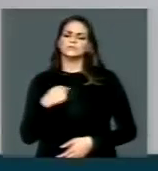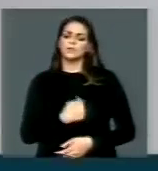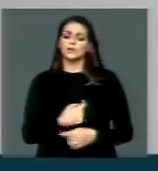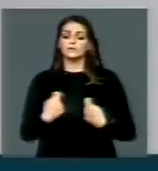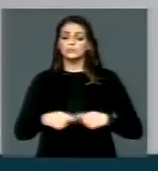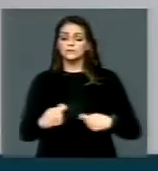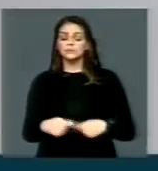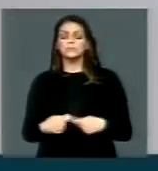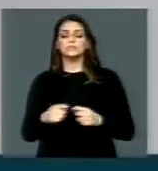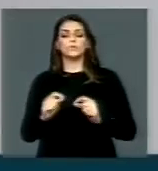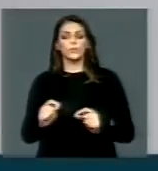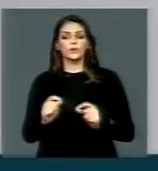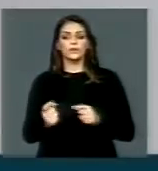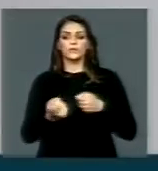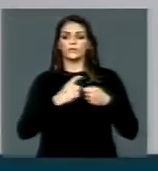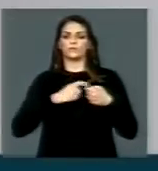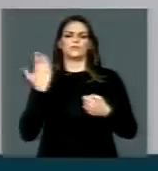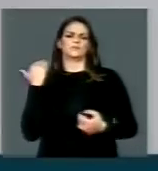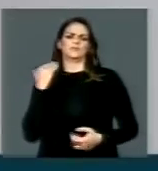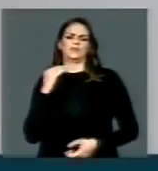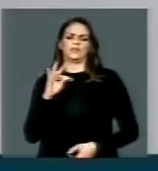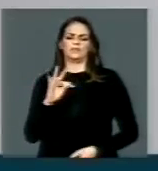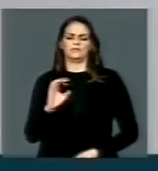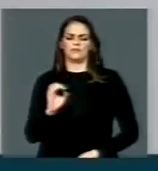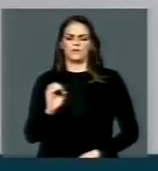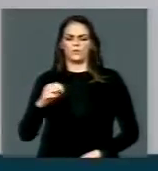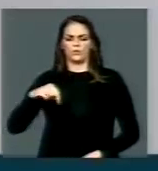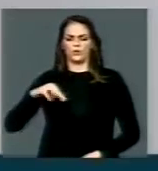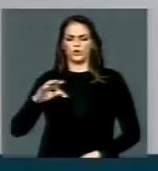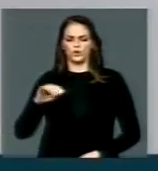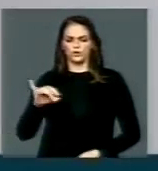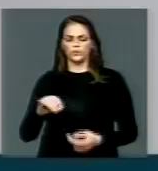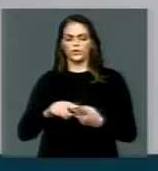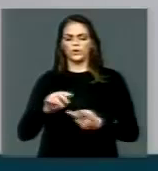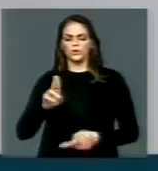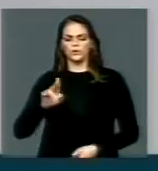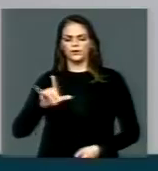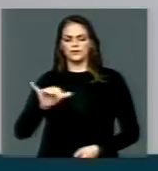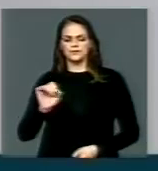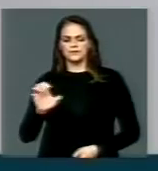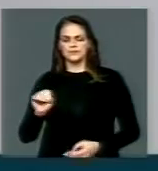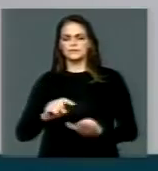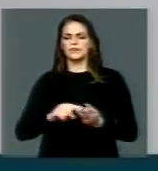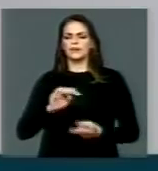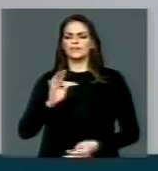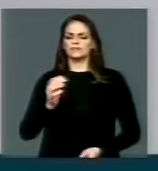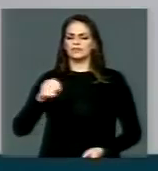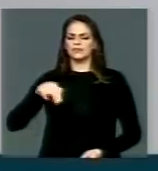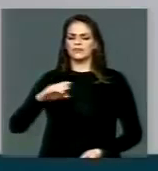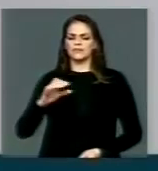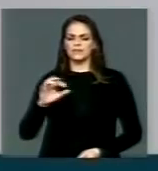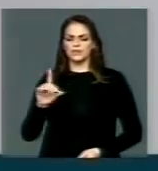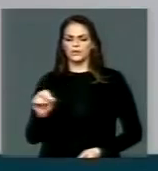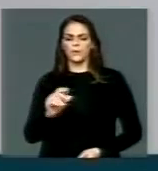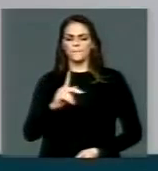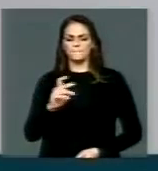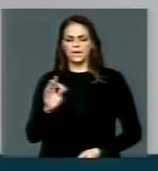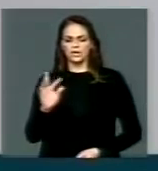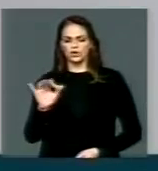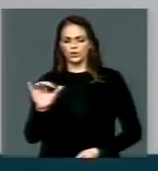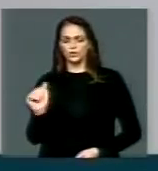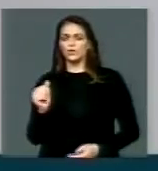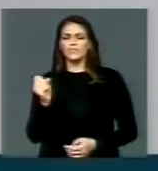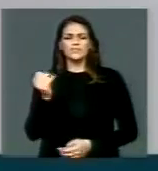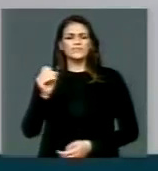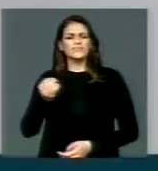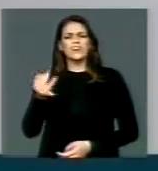arte da política de Teotônio Vilela, de Ulisses Guimarães, de Franco Montoro, de Tancredo Neves, de Petrônio Portela, de tantos outros,